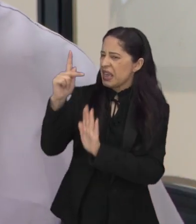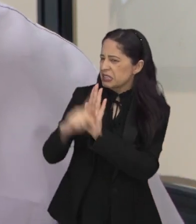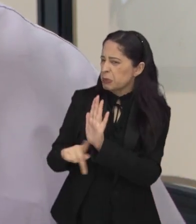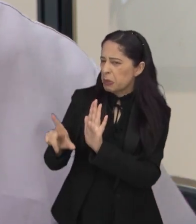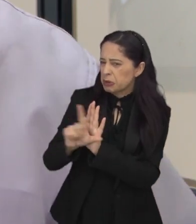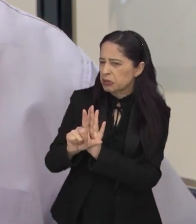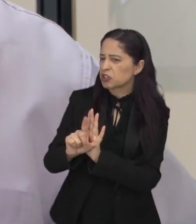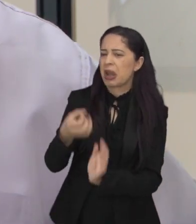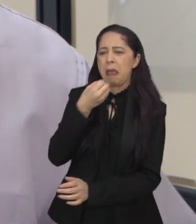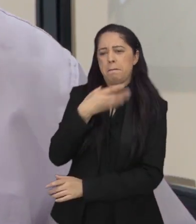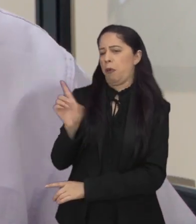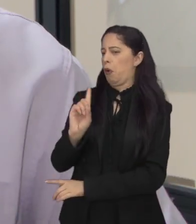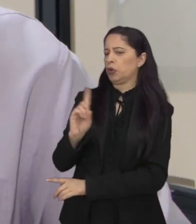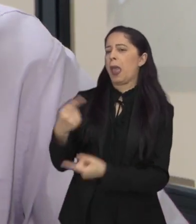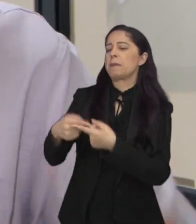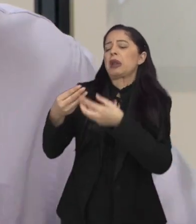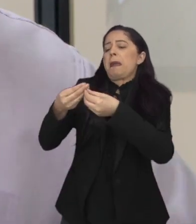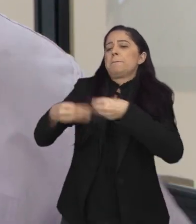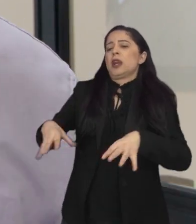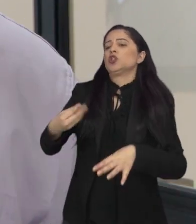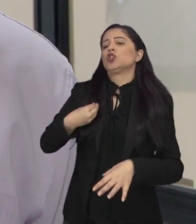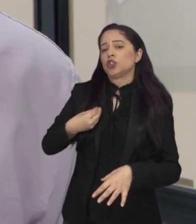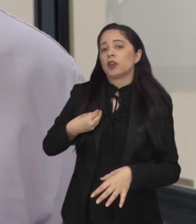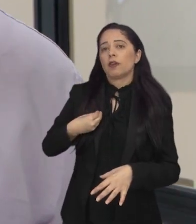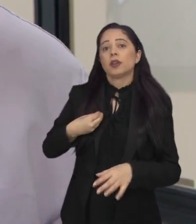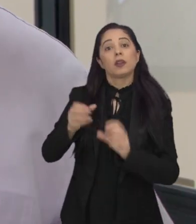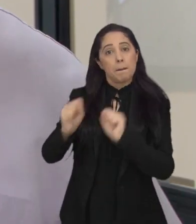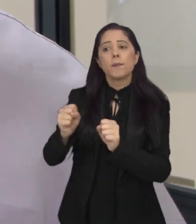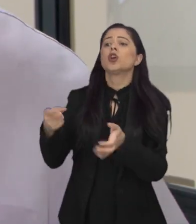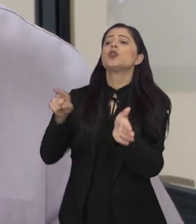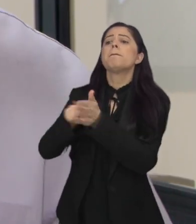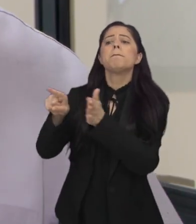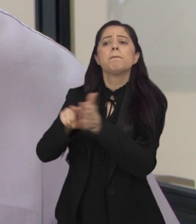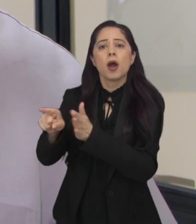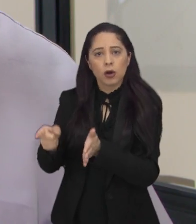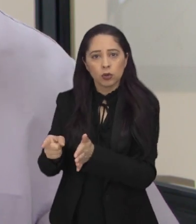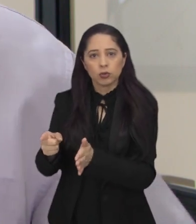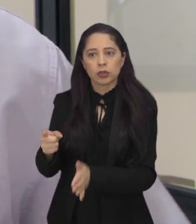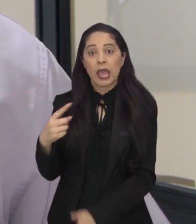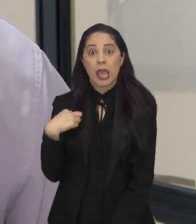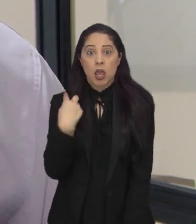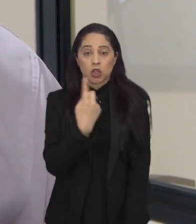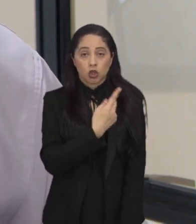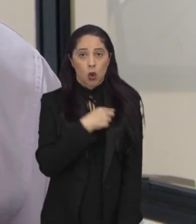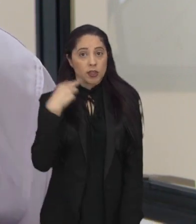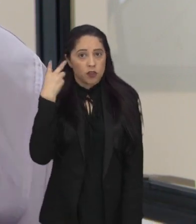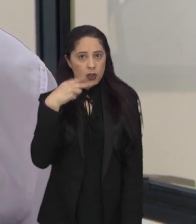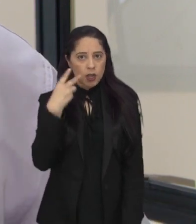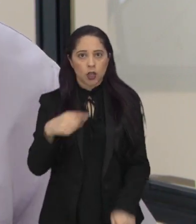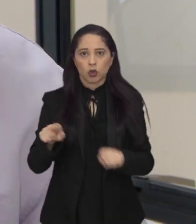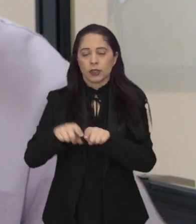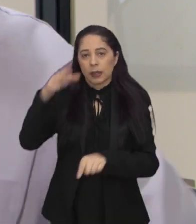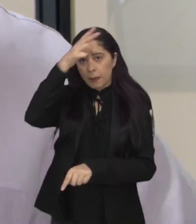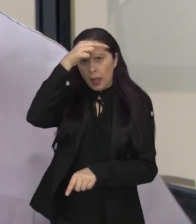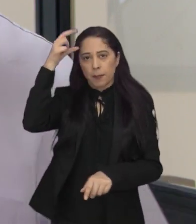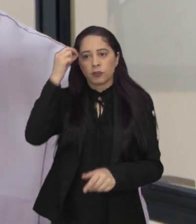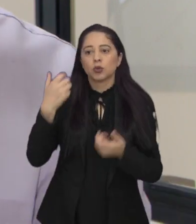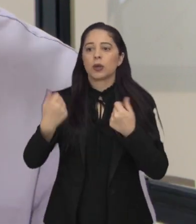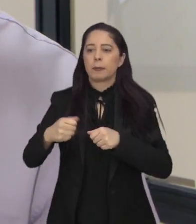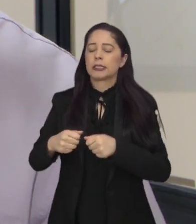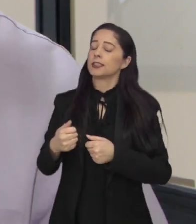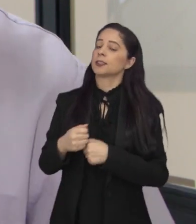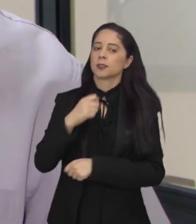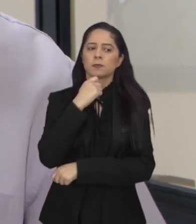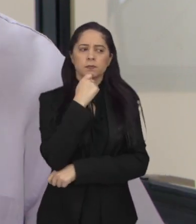prejudica a gente. Aí ela vai então ter o direito de questionar e nós e a prefeitura temos direito